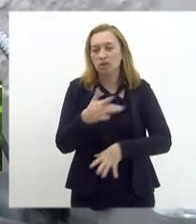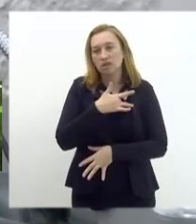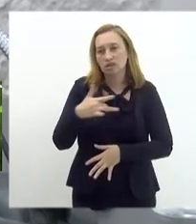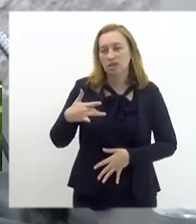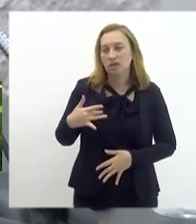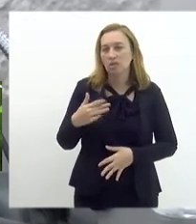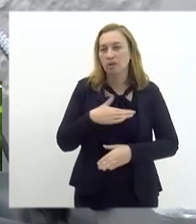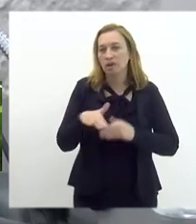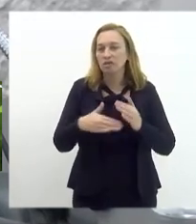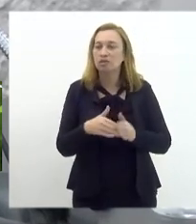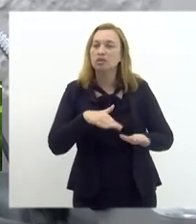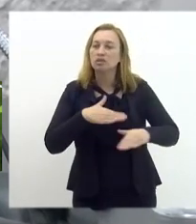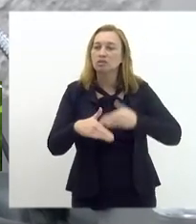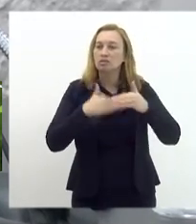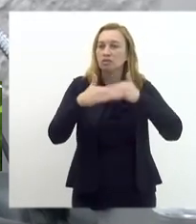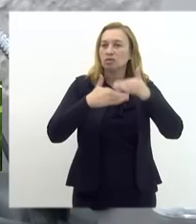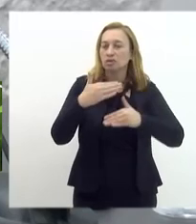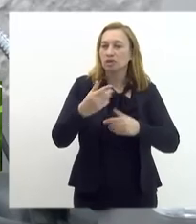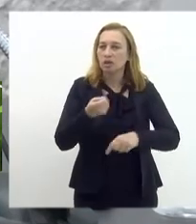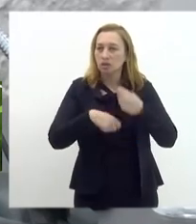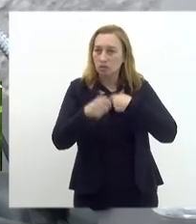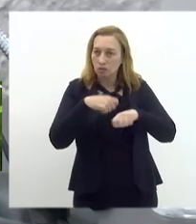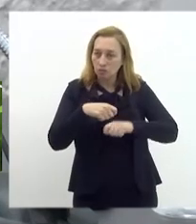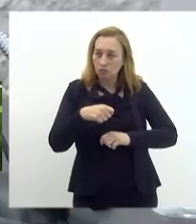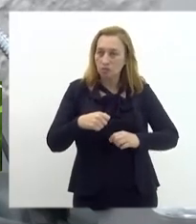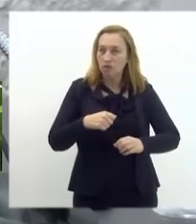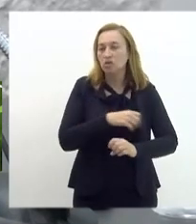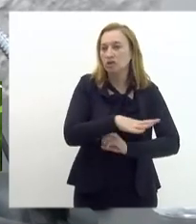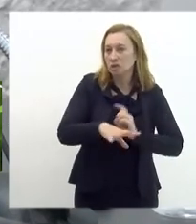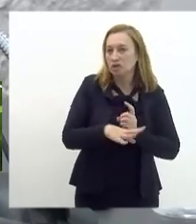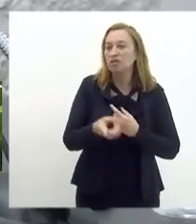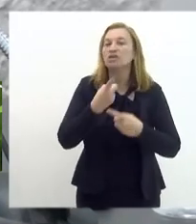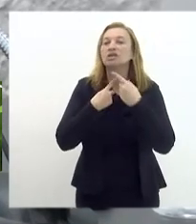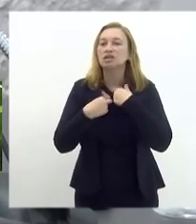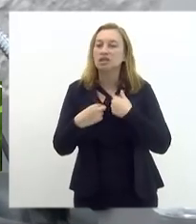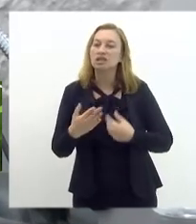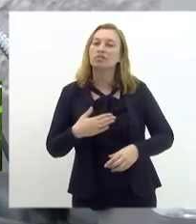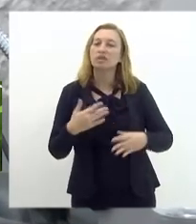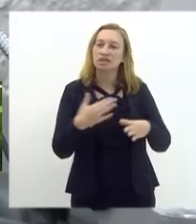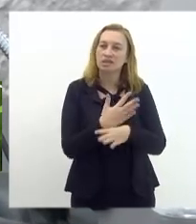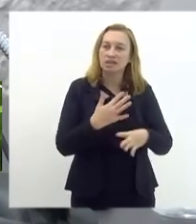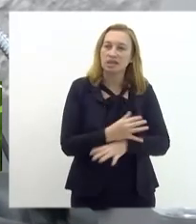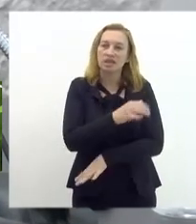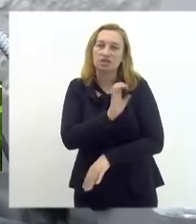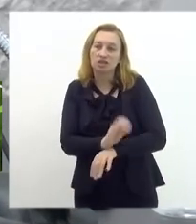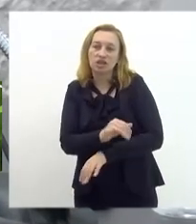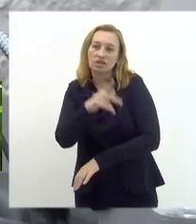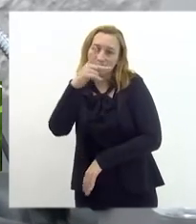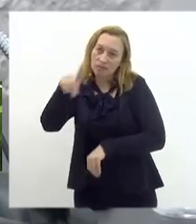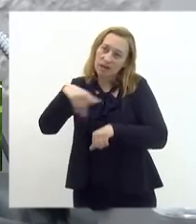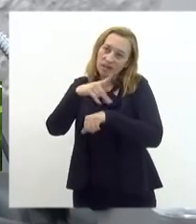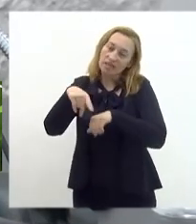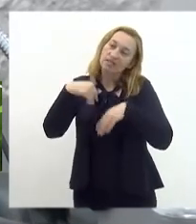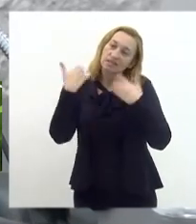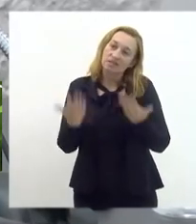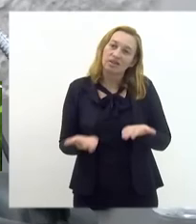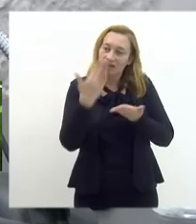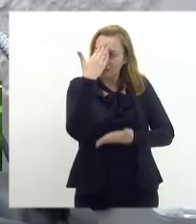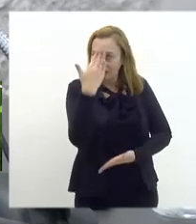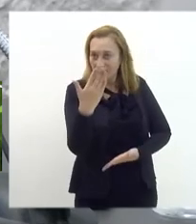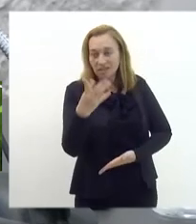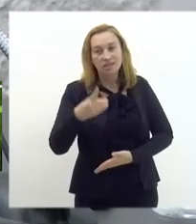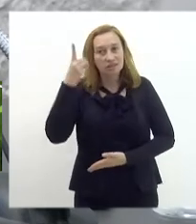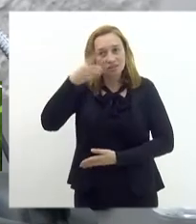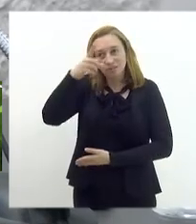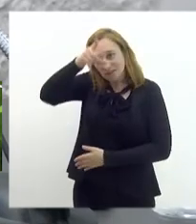projeto de desenvolvimento econômico e social. É isso que eu desejo na minha cidade, no meu estado, no meu país. Então, agradecendo ao